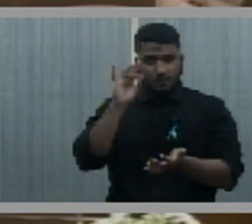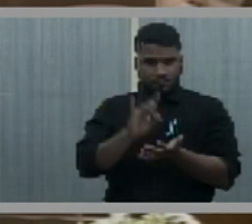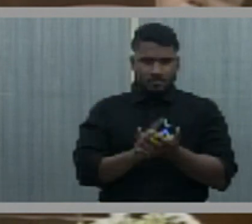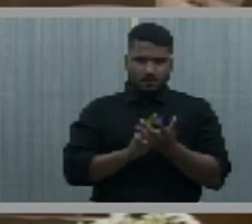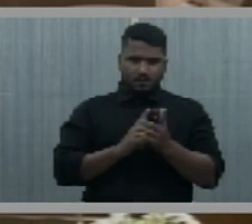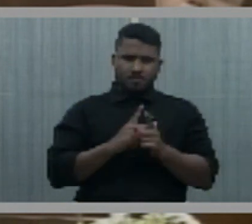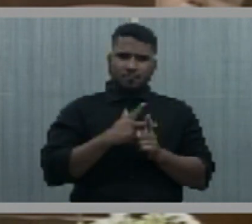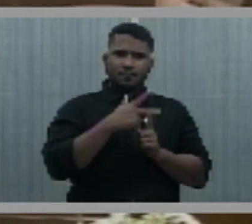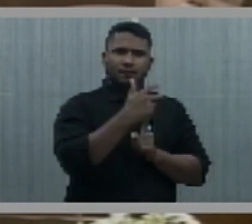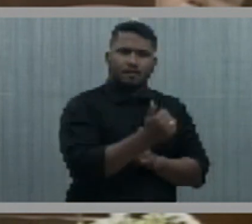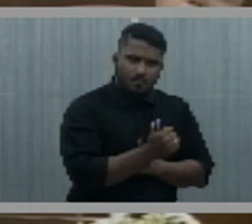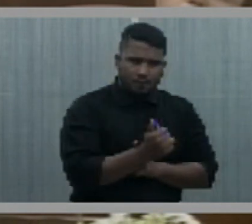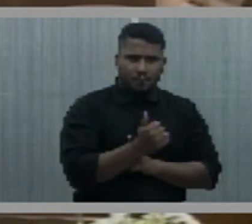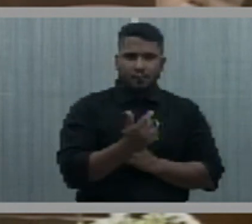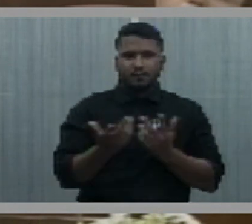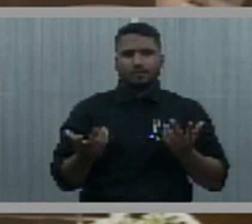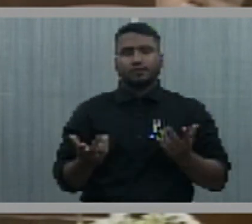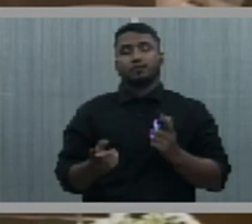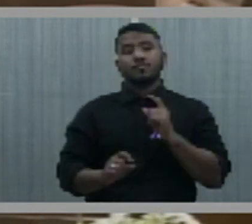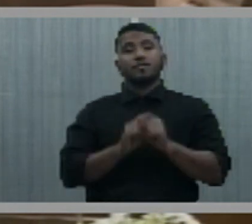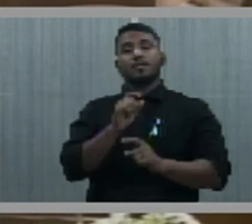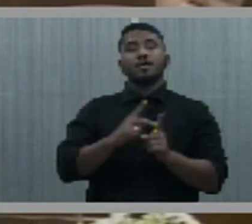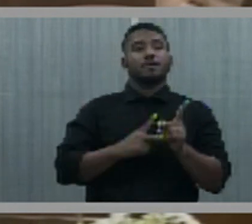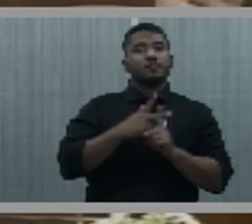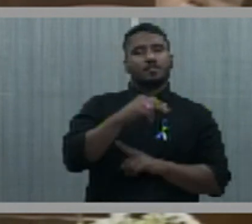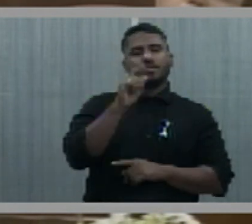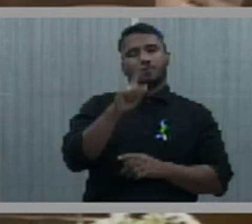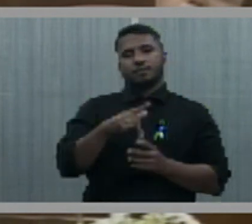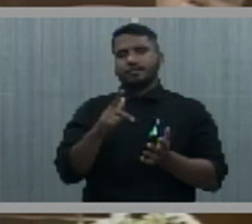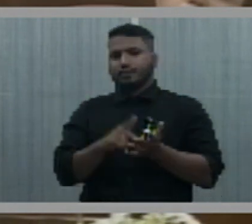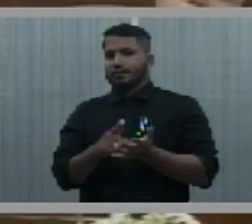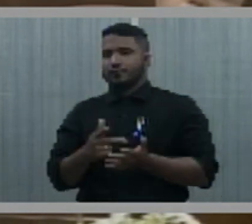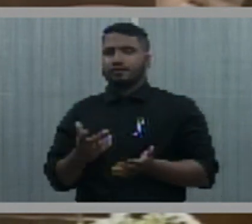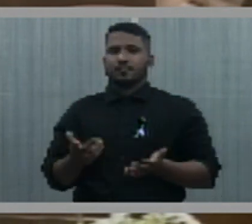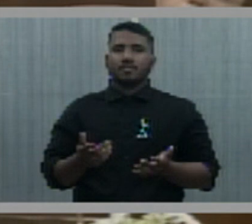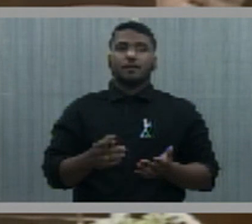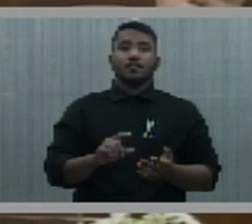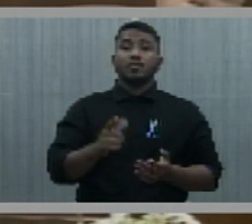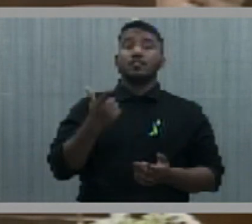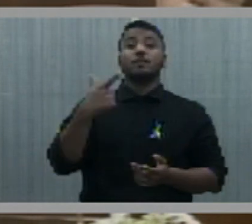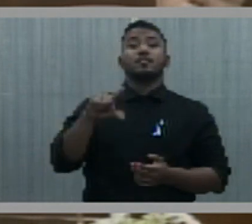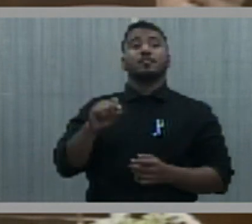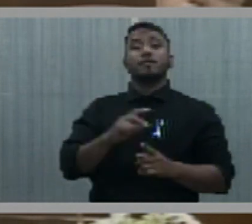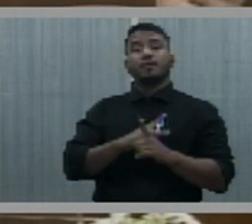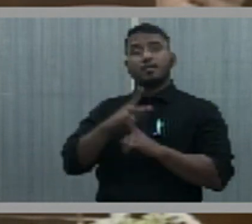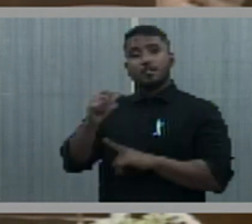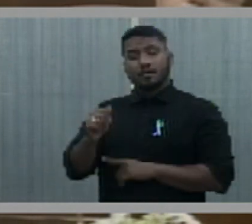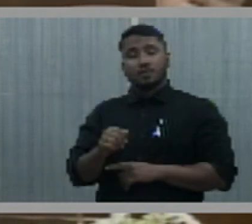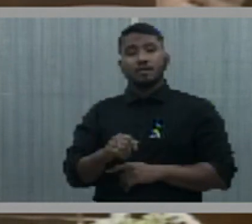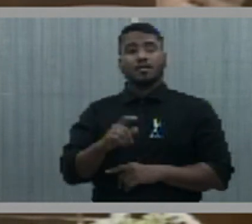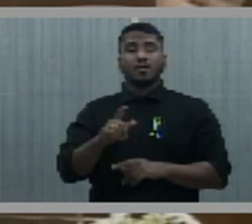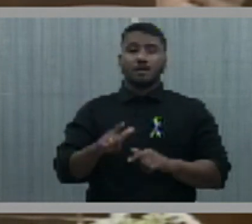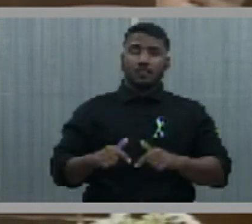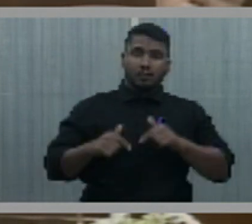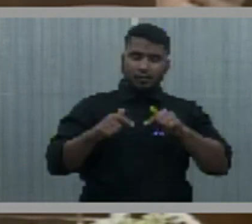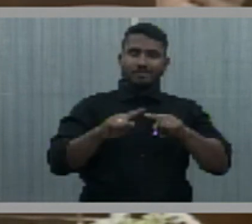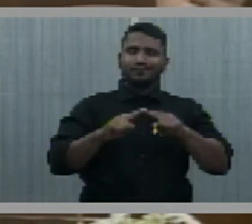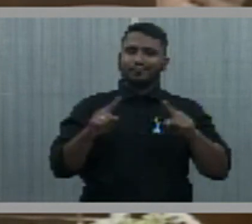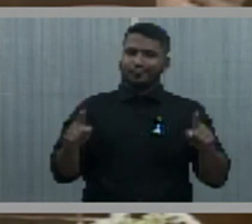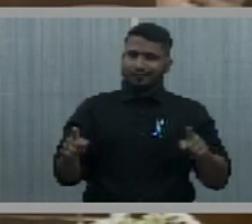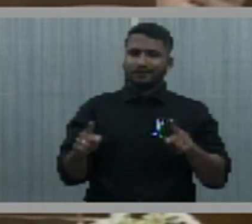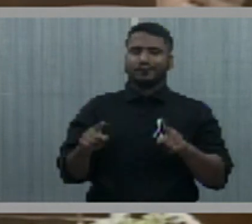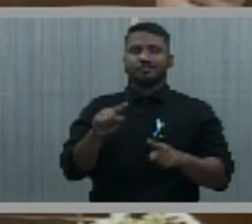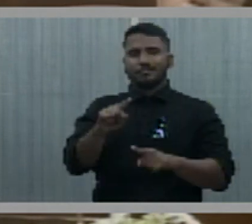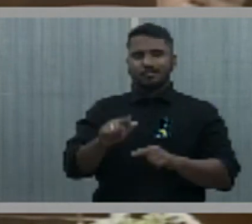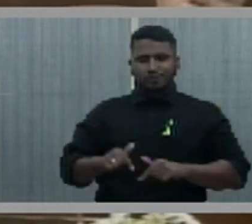vence, o que vence é o verdadeiro, e o que venceu é o que venceu a luta, mas sim aquele